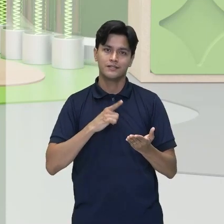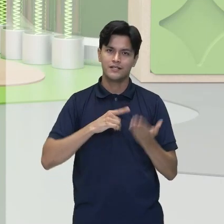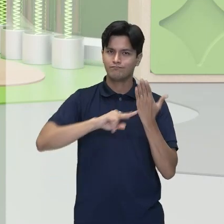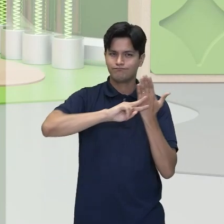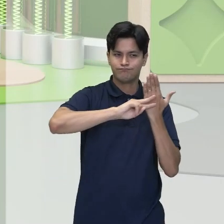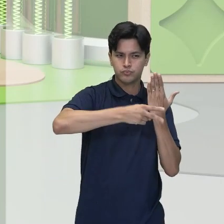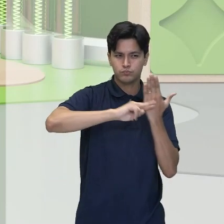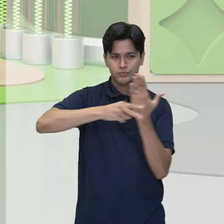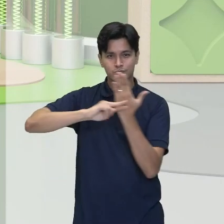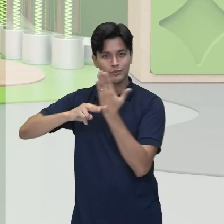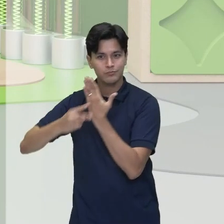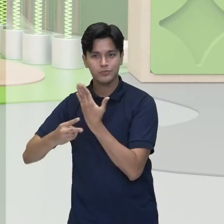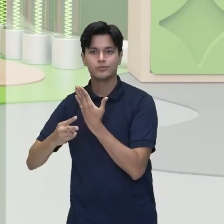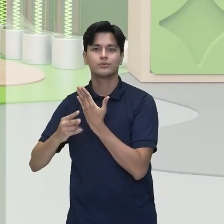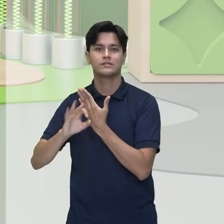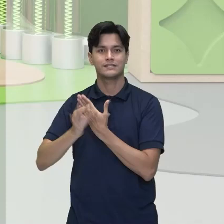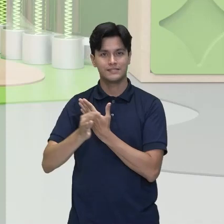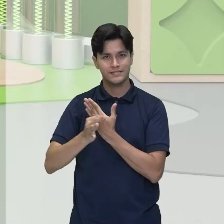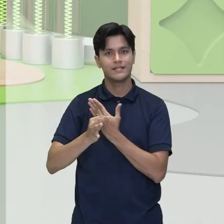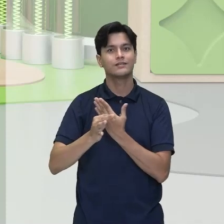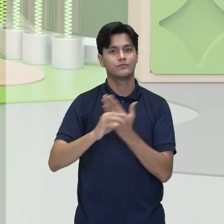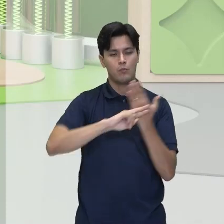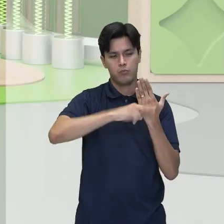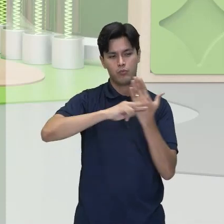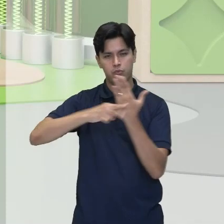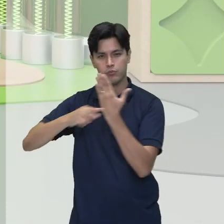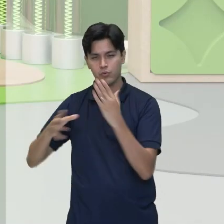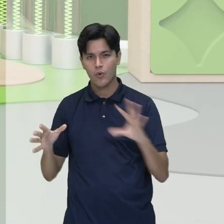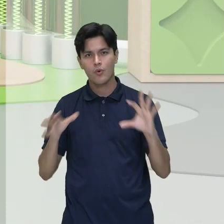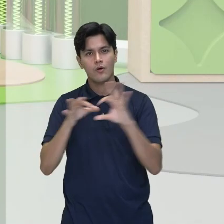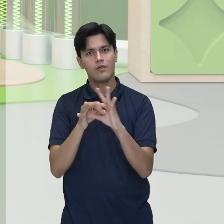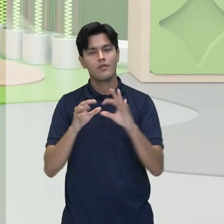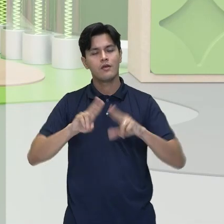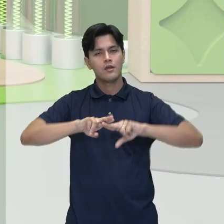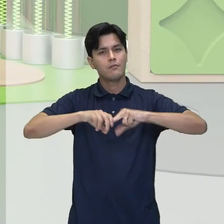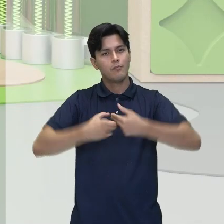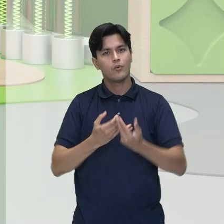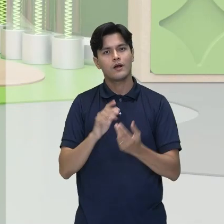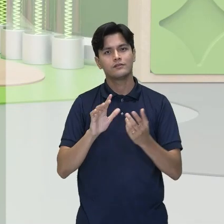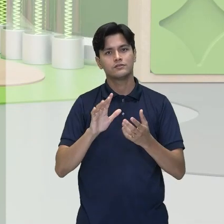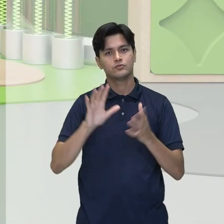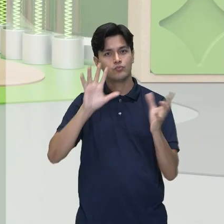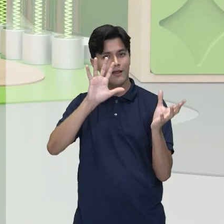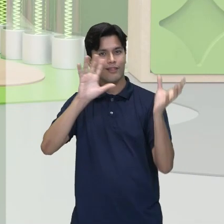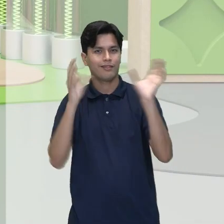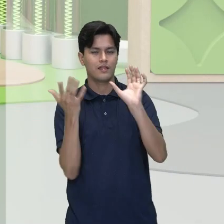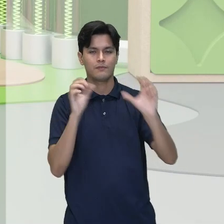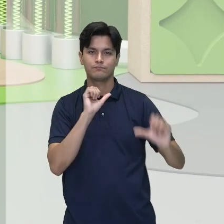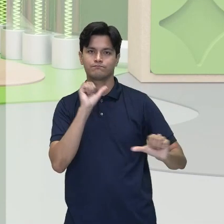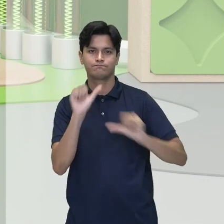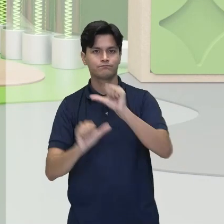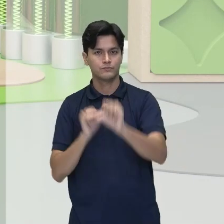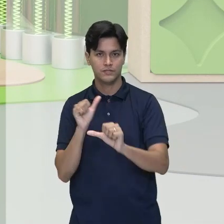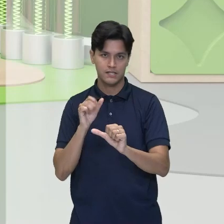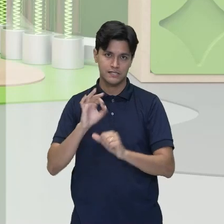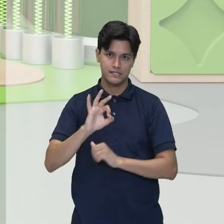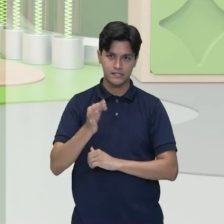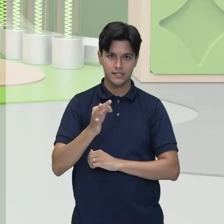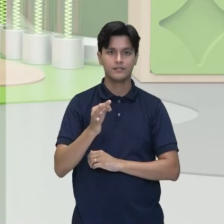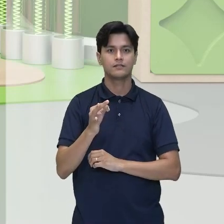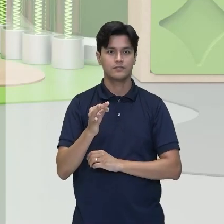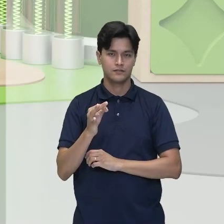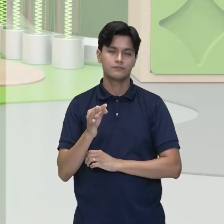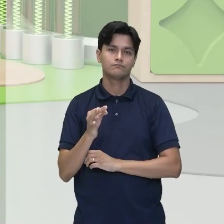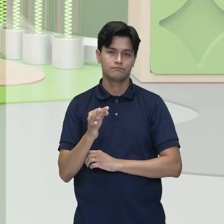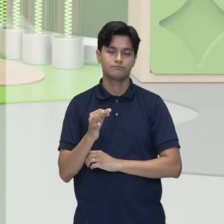uma causa que é consequência para outro, por conta dessas mudanças climáticas, né? Muito se ouve falar nas